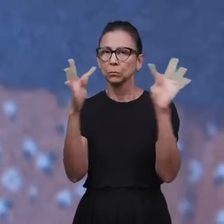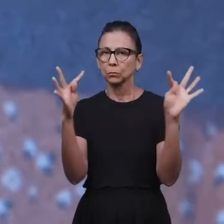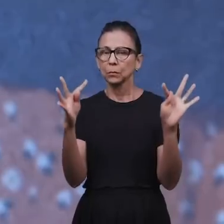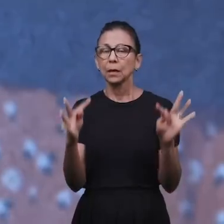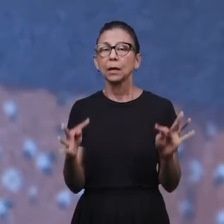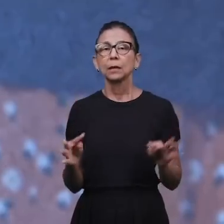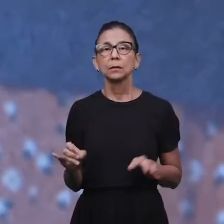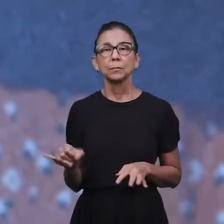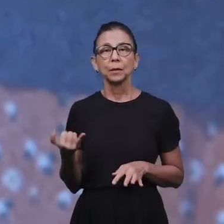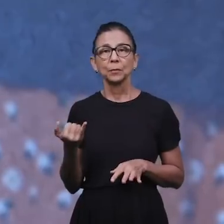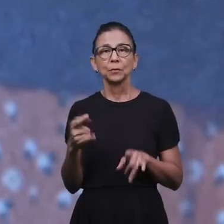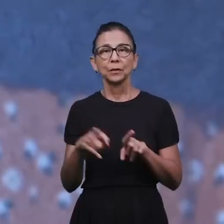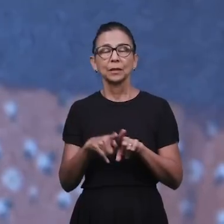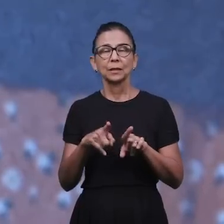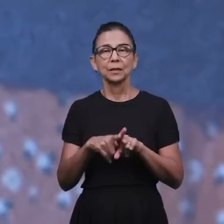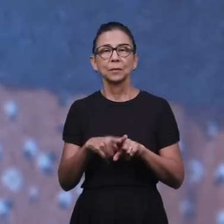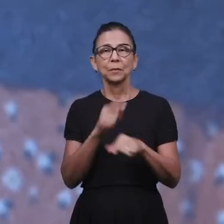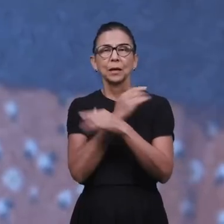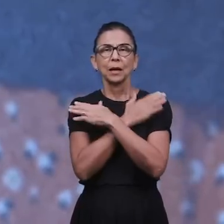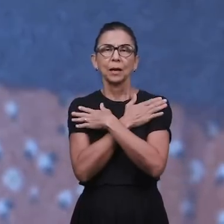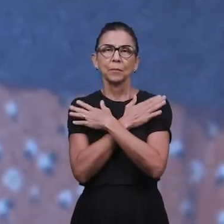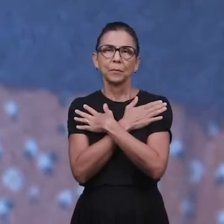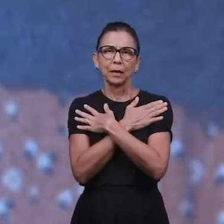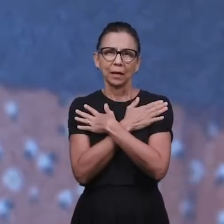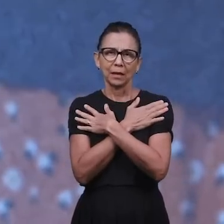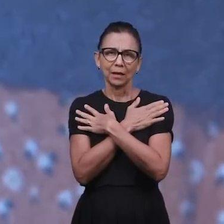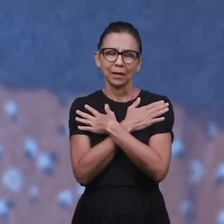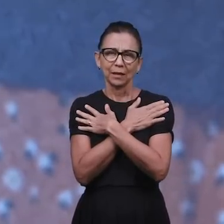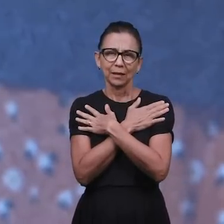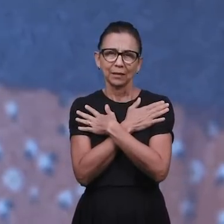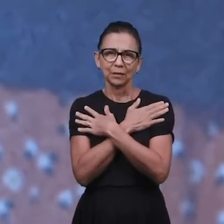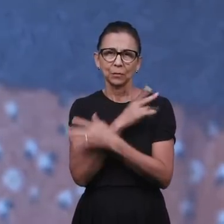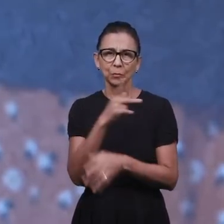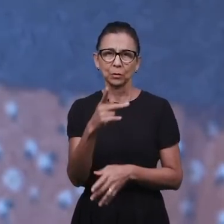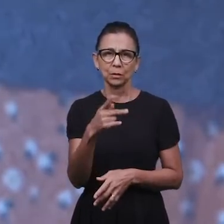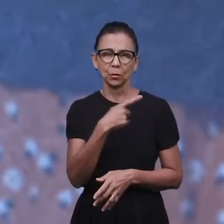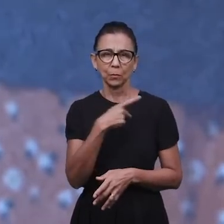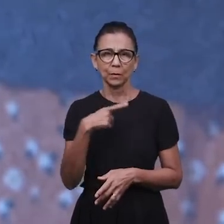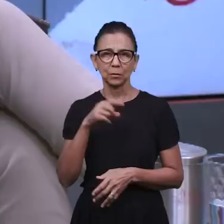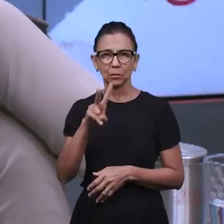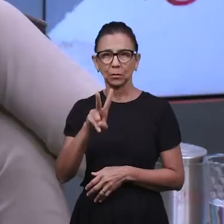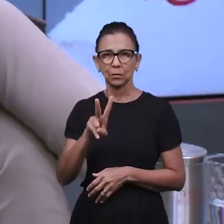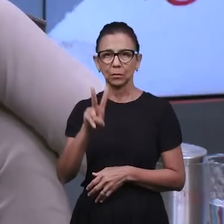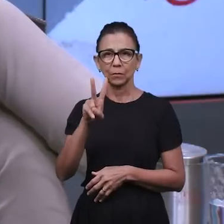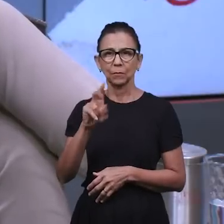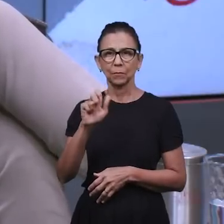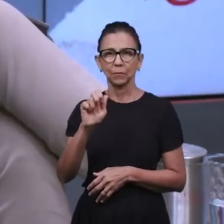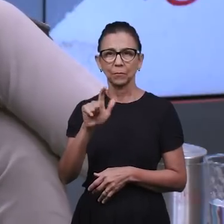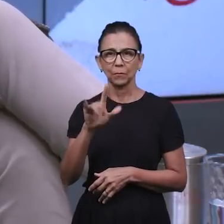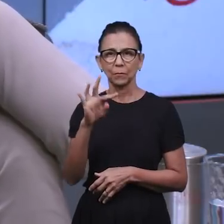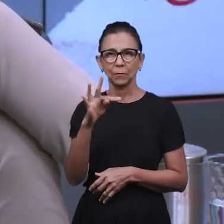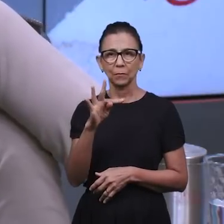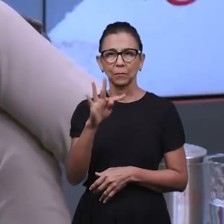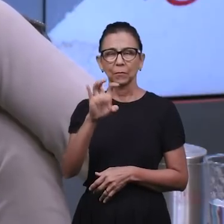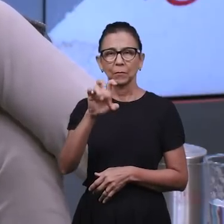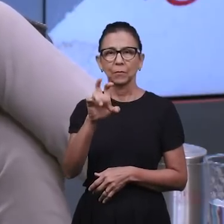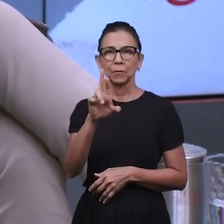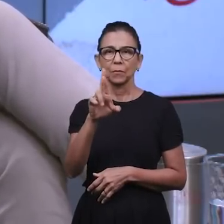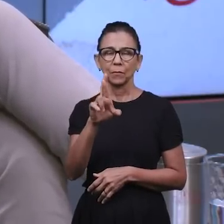e nosso grande e querido amigo, companheiro, pastor Walter Baba. Mas, Ailton, que experiência interessante, porque eu